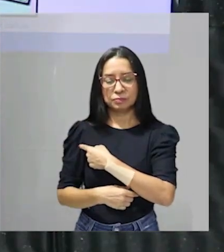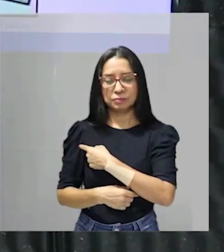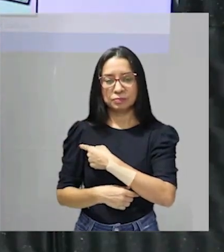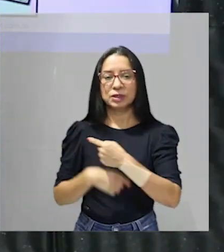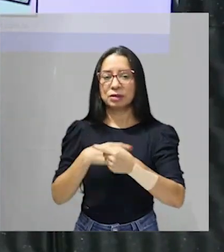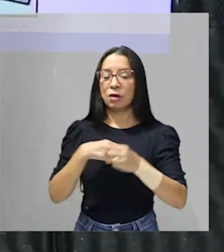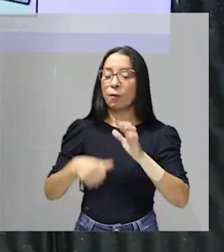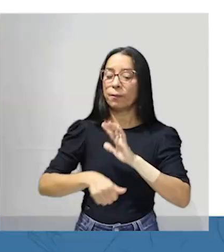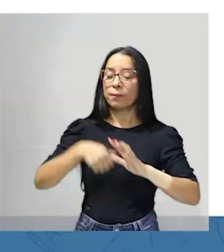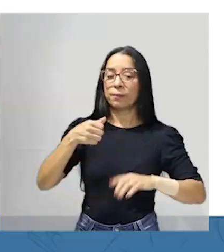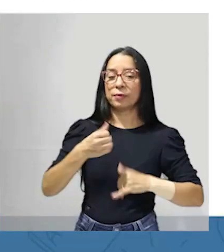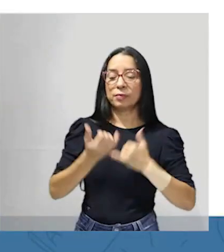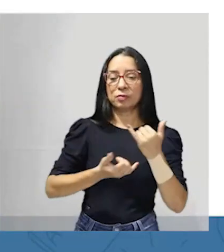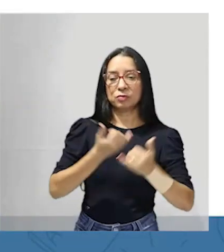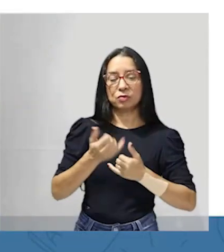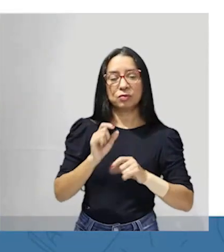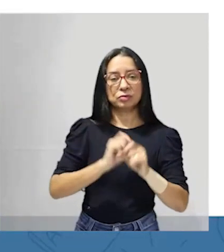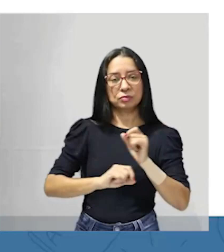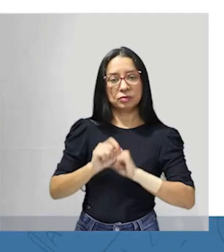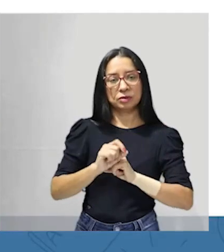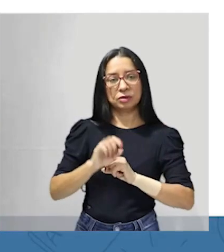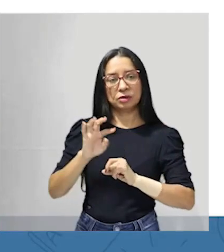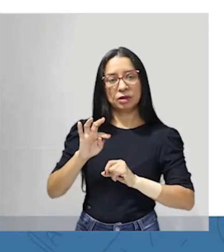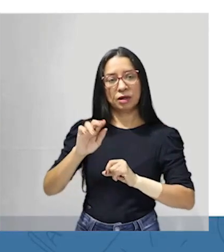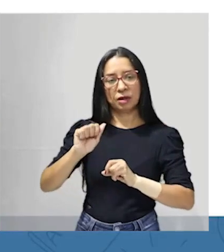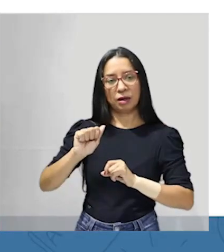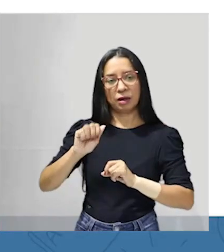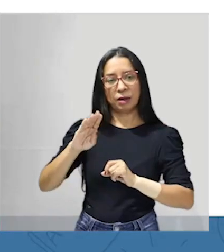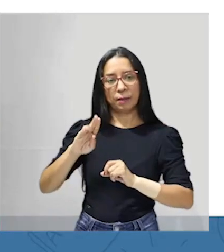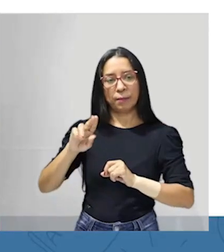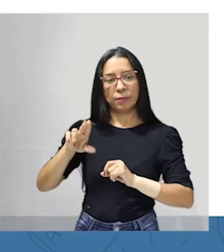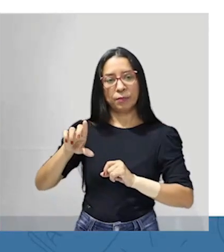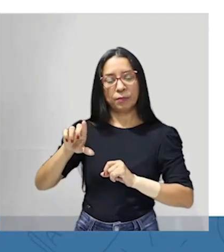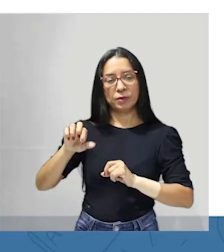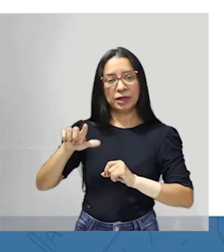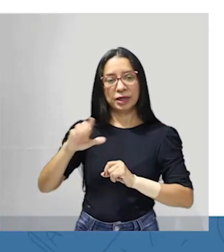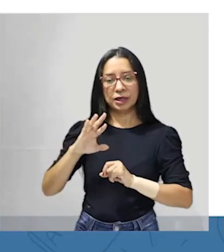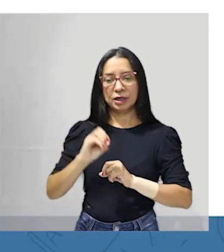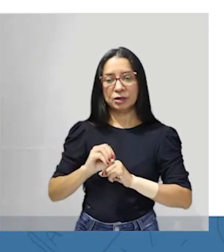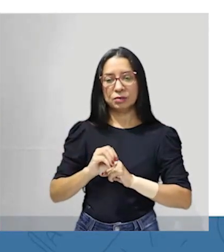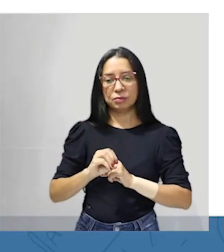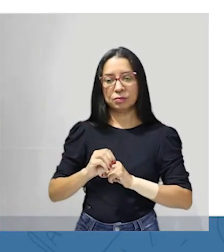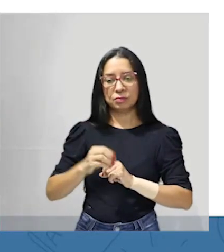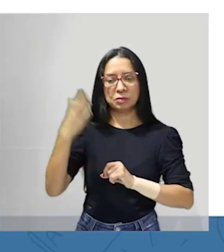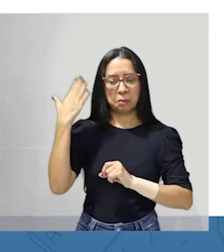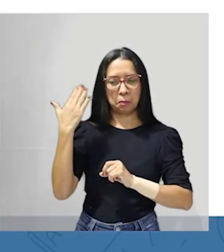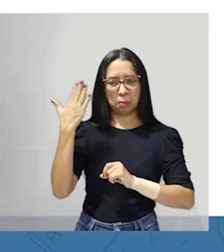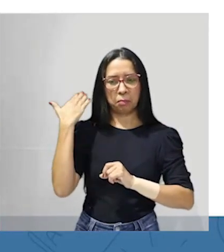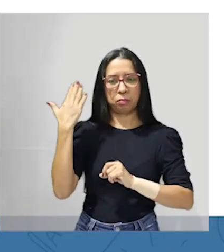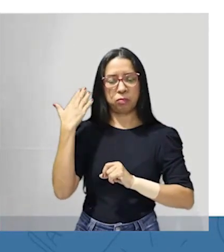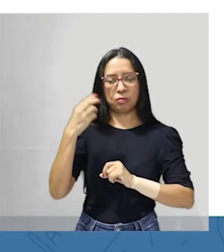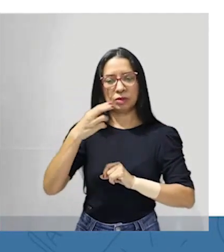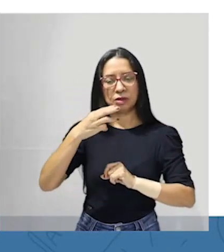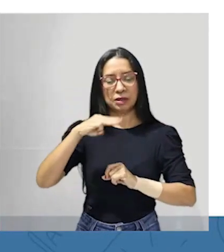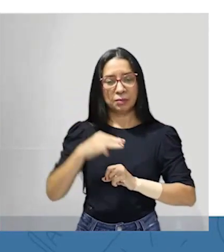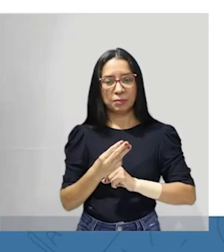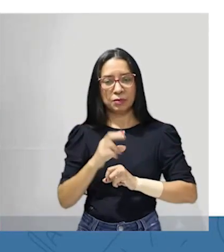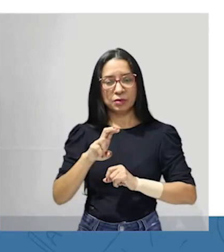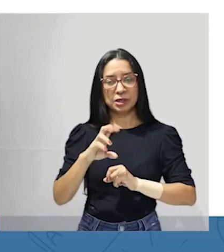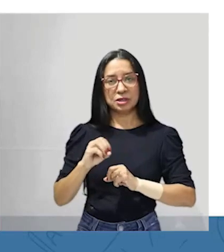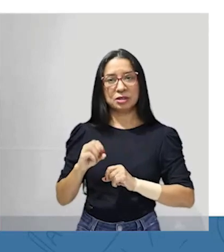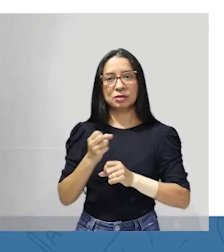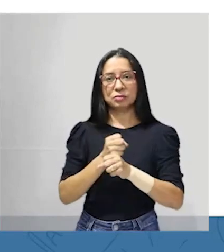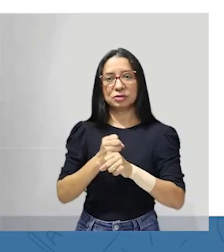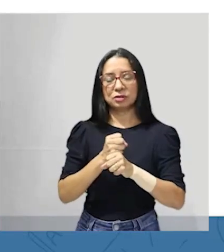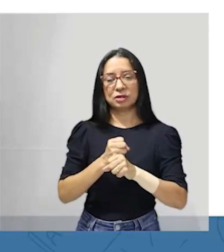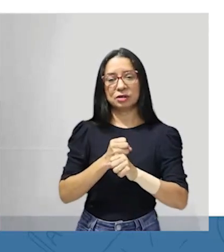existe o primeiro jogo que surgiu foi o que foi onde tabuleiro se mete o sinatti 3.500 Anos Antes de Cristo Então já os tabuleiro